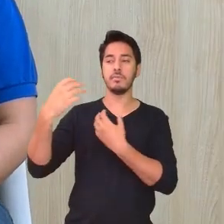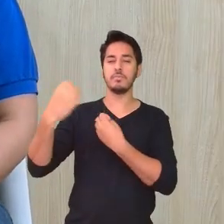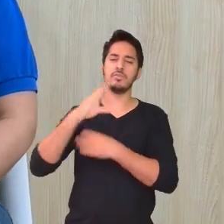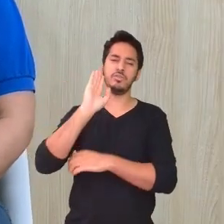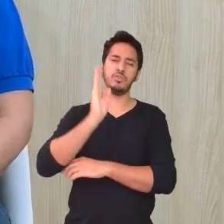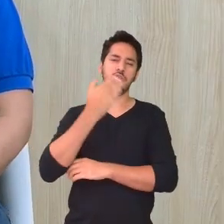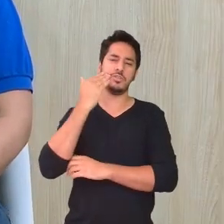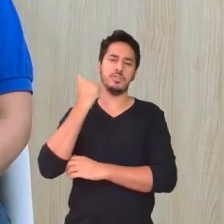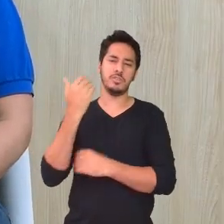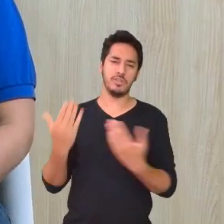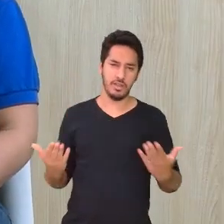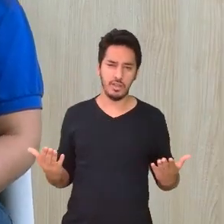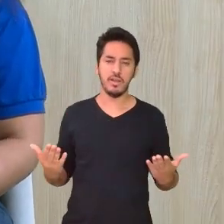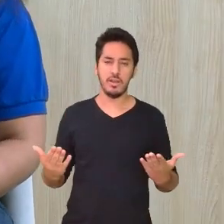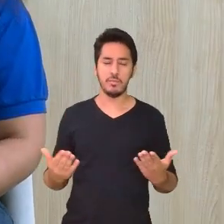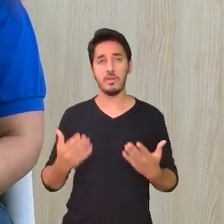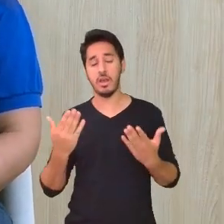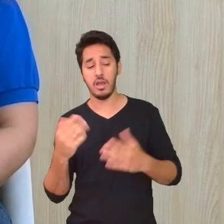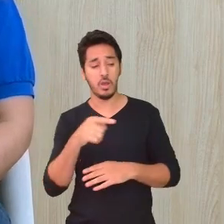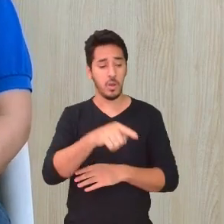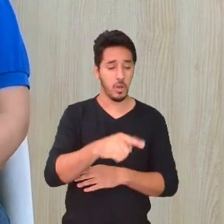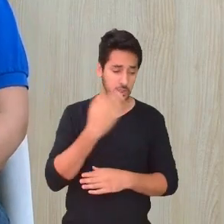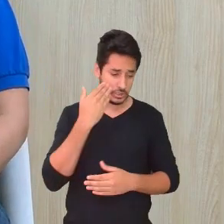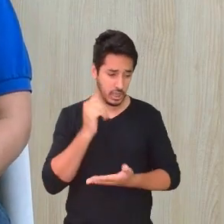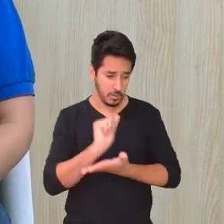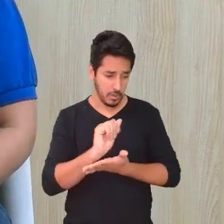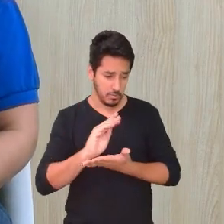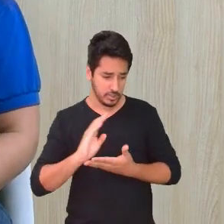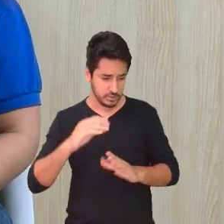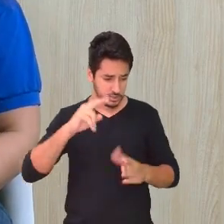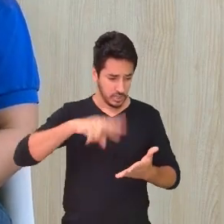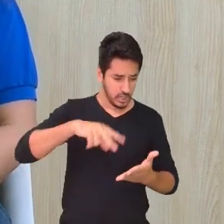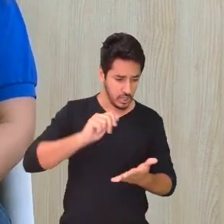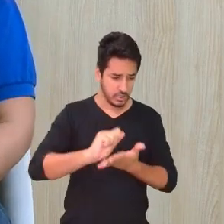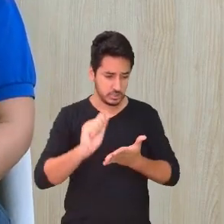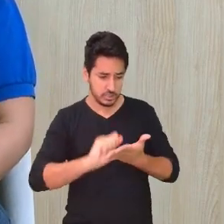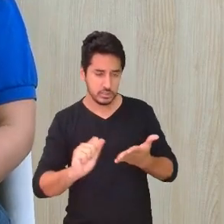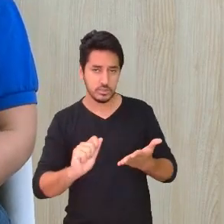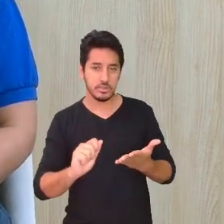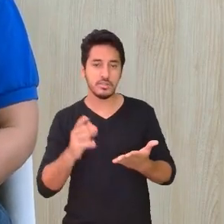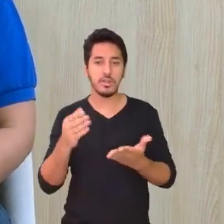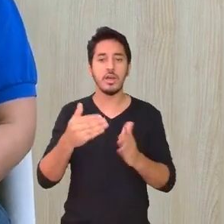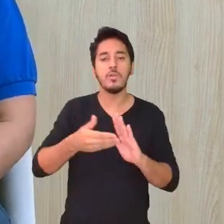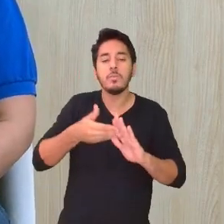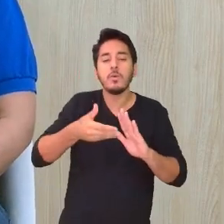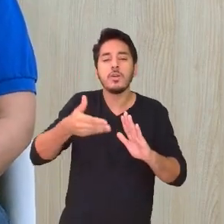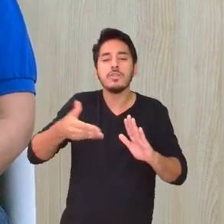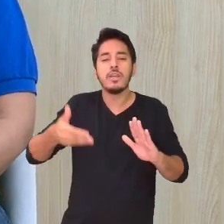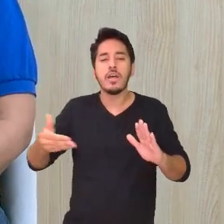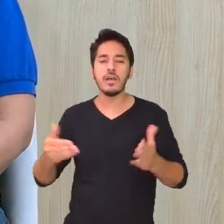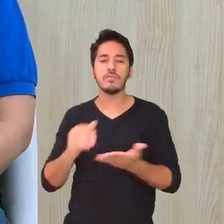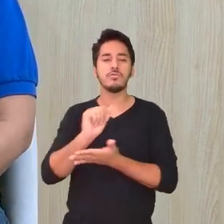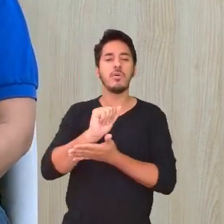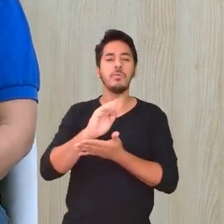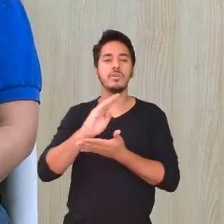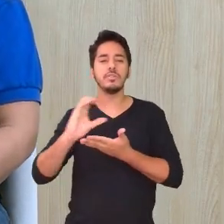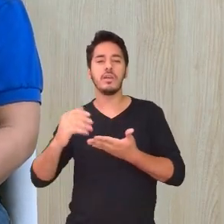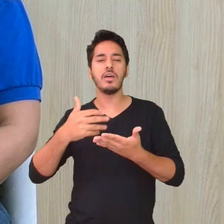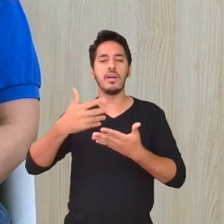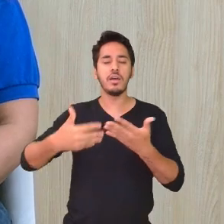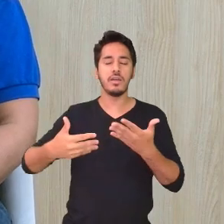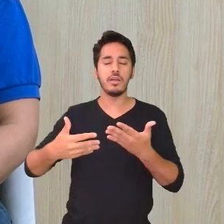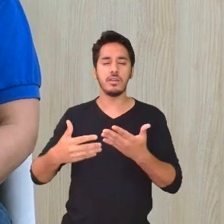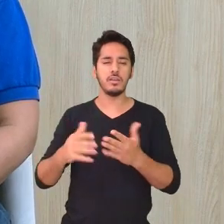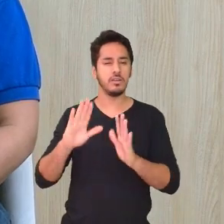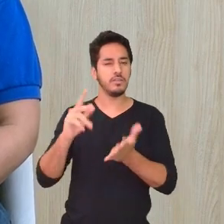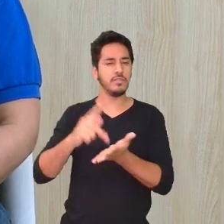isso. Ah, fulano é alfabetizado, a gente está em processo de alfabetização, e é verdade. Mas